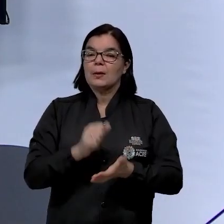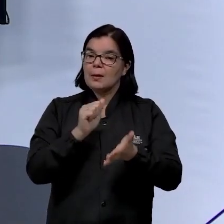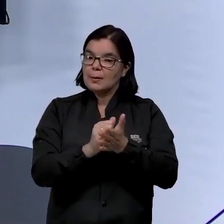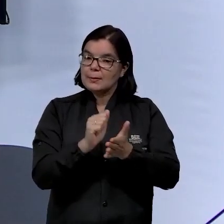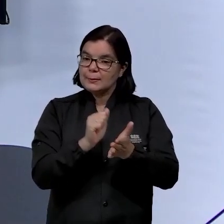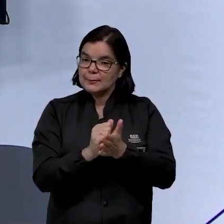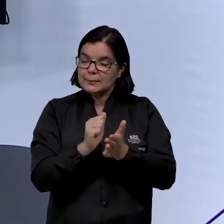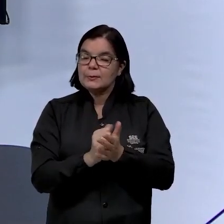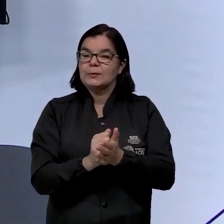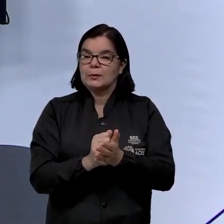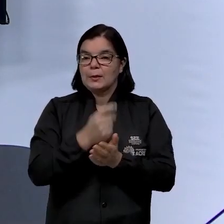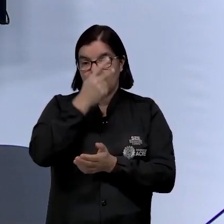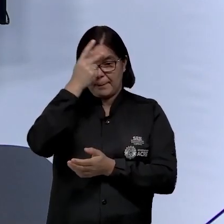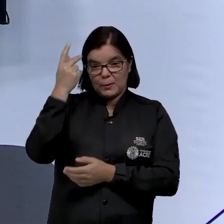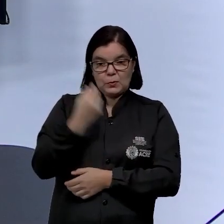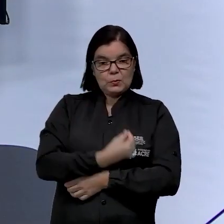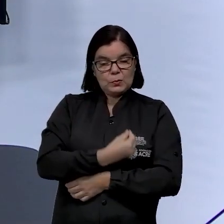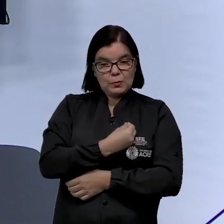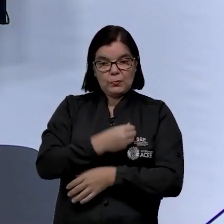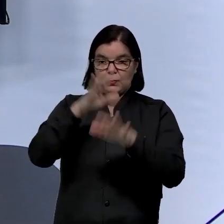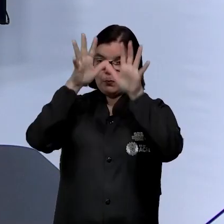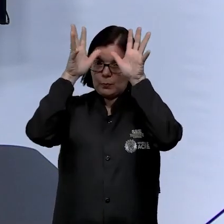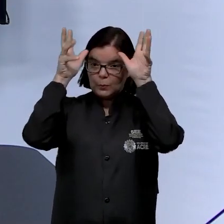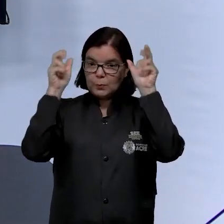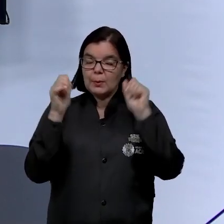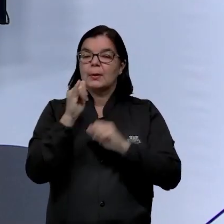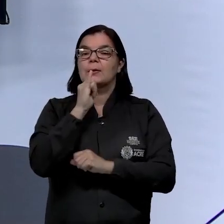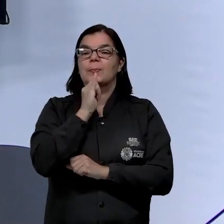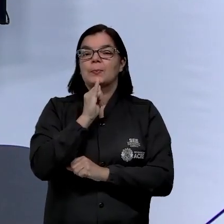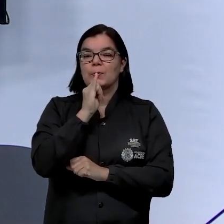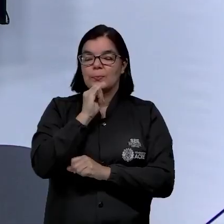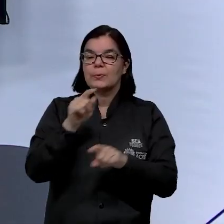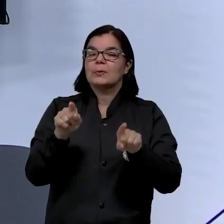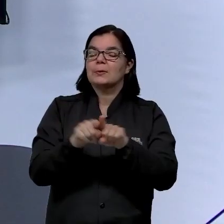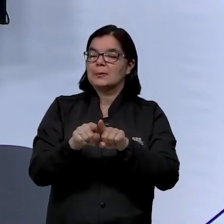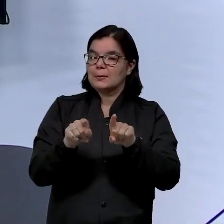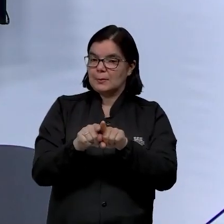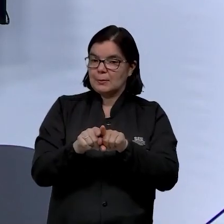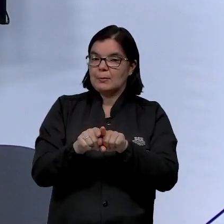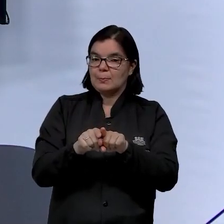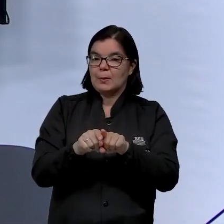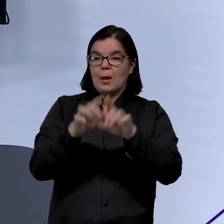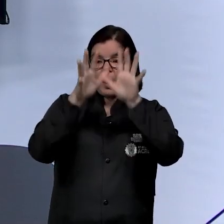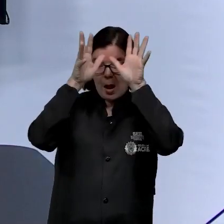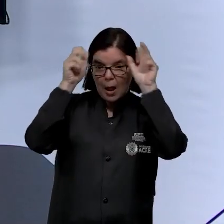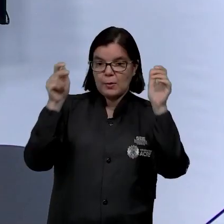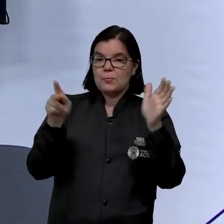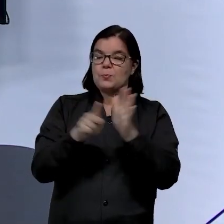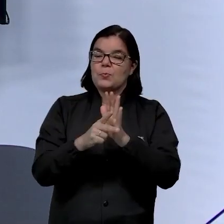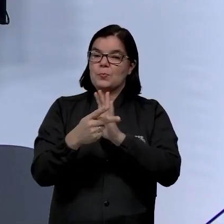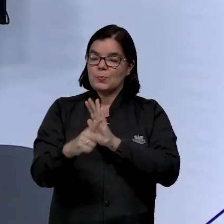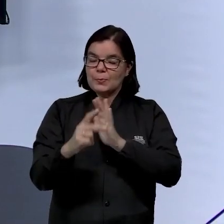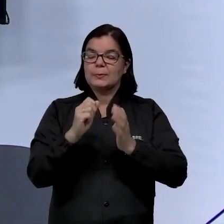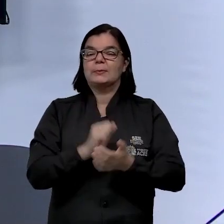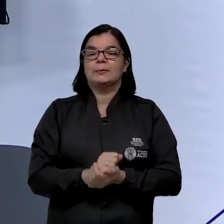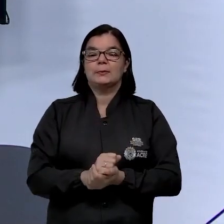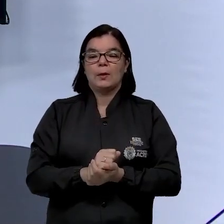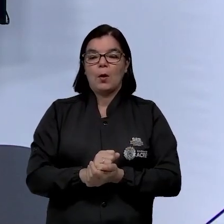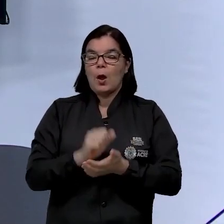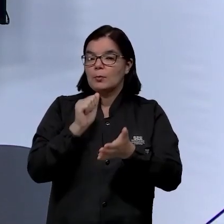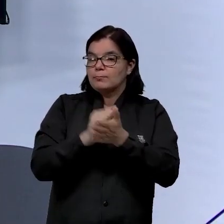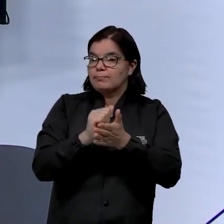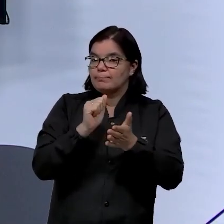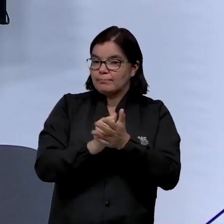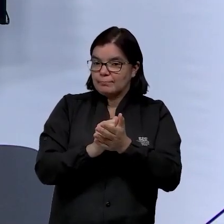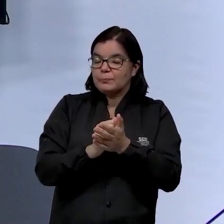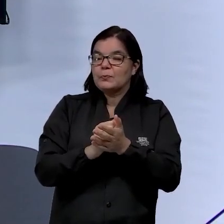composições de quem vive aqui no Acre, por exemplo, ela traz muito Acre nela. Então, a composição ela